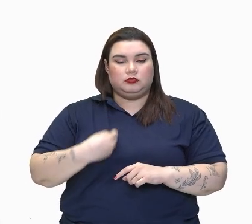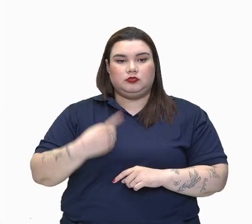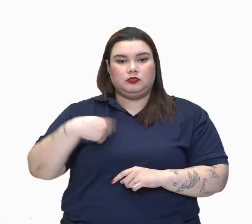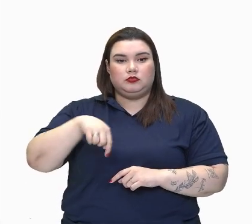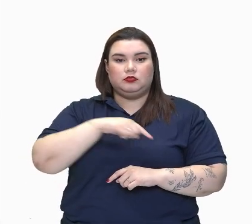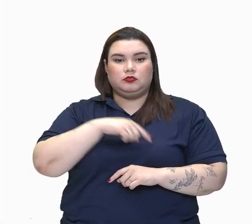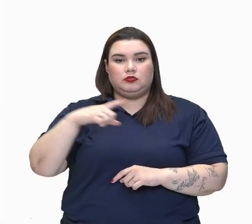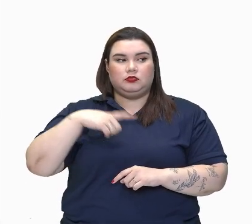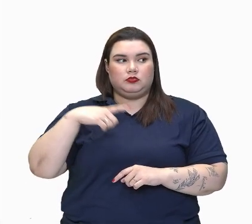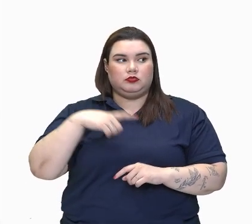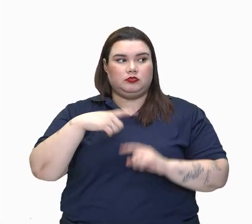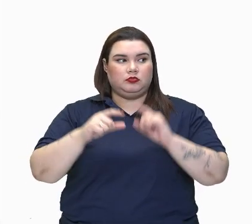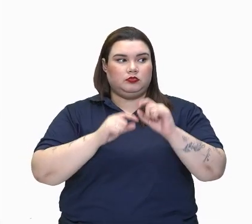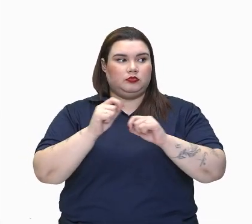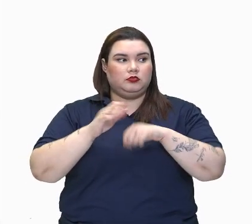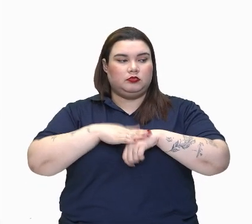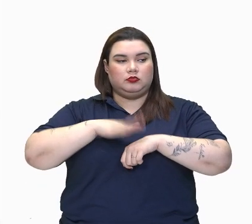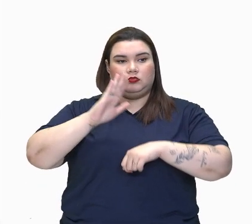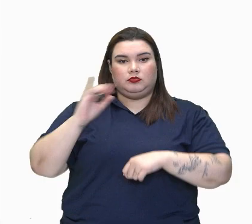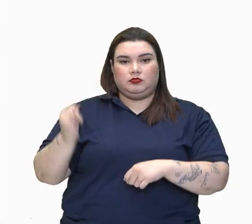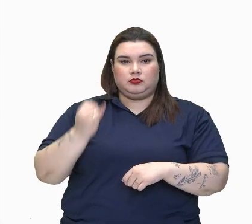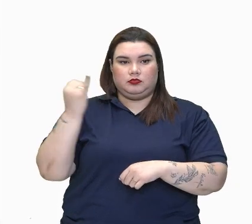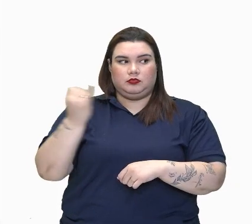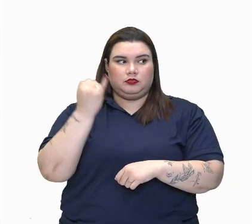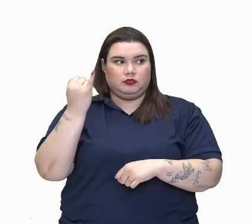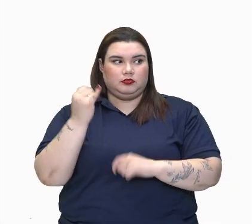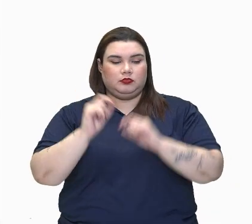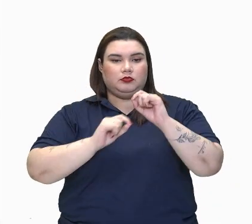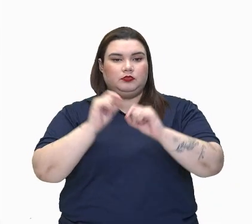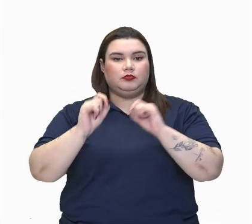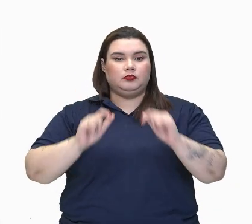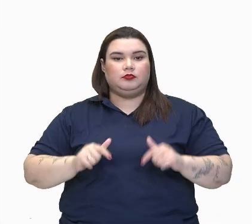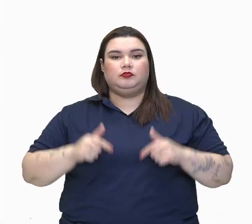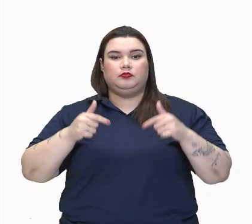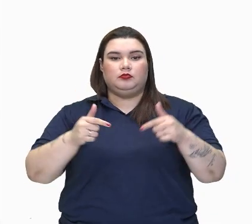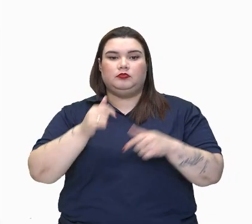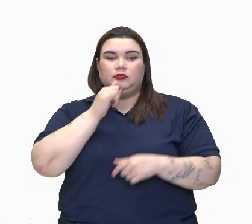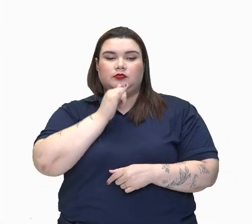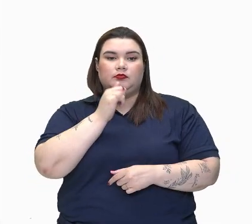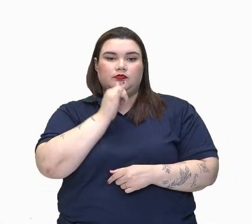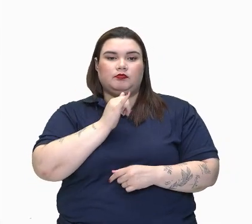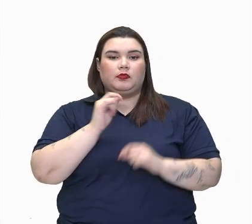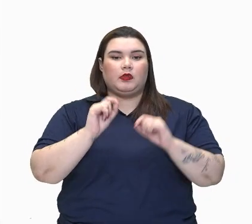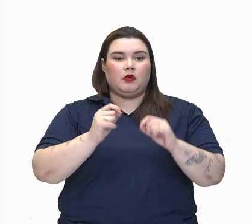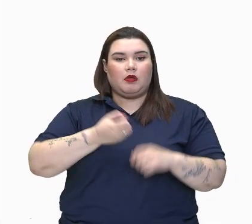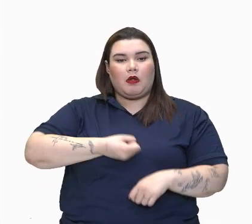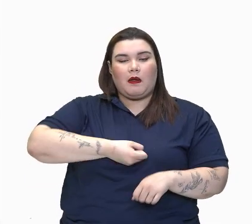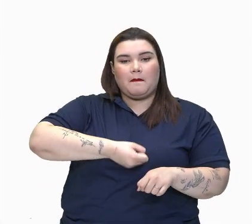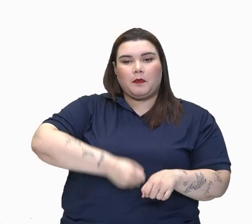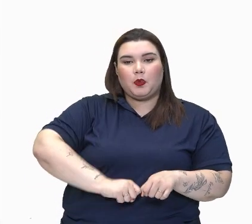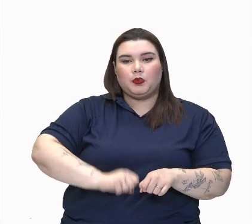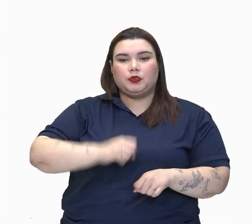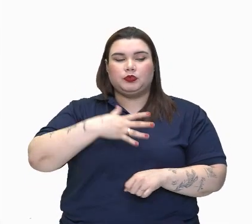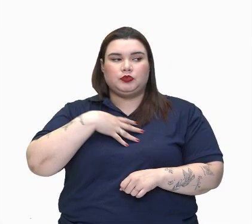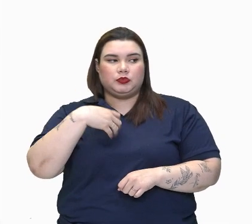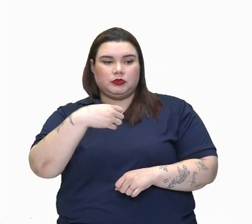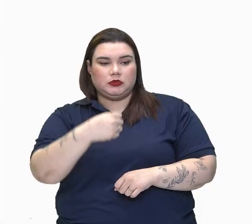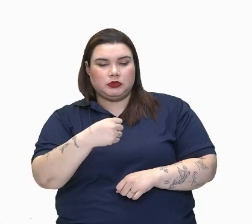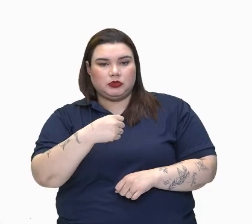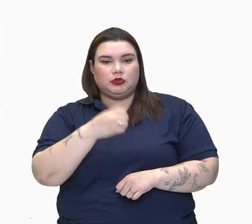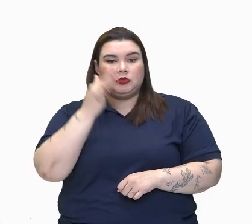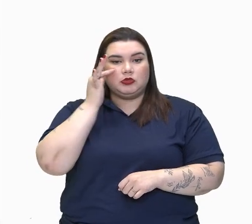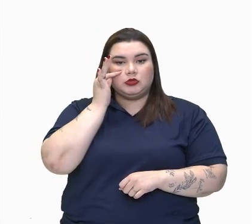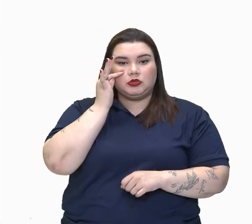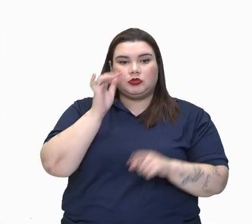é o que temos de mais sagrado. Práticas como aborto, eutanásia e as diferentes formas